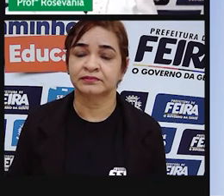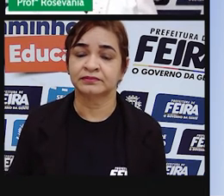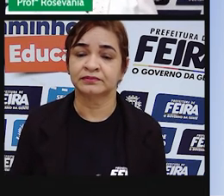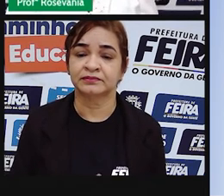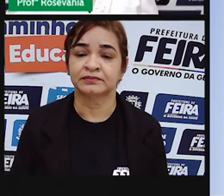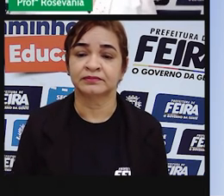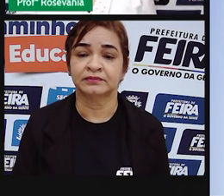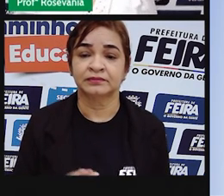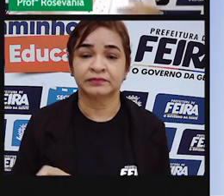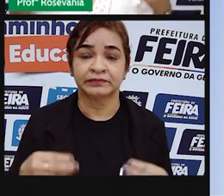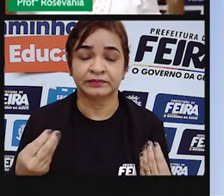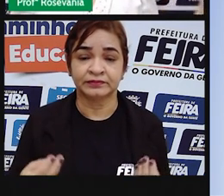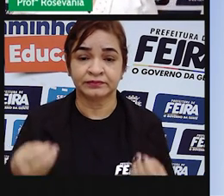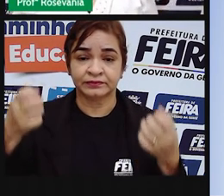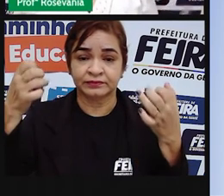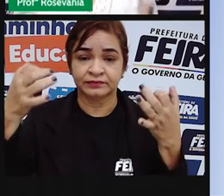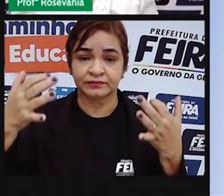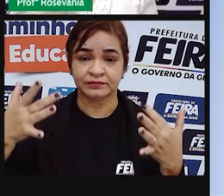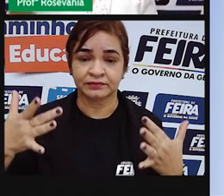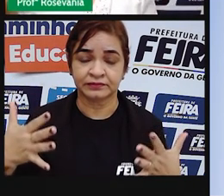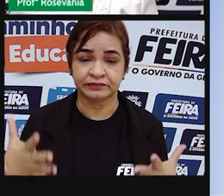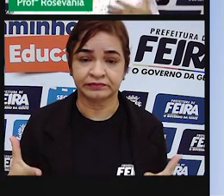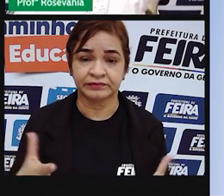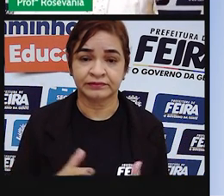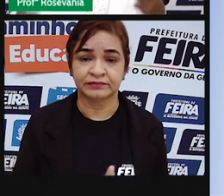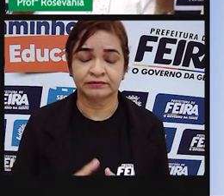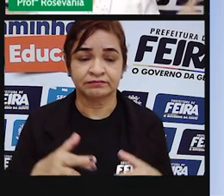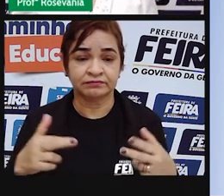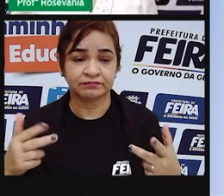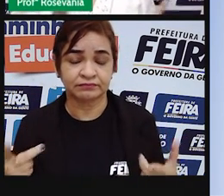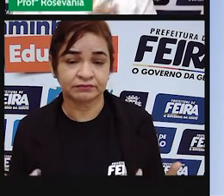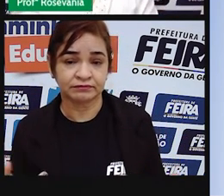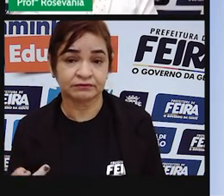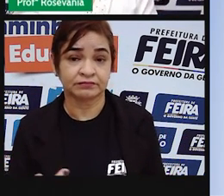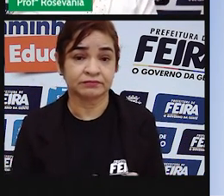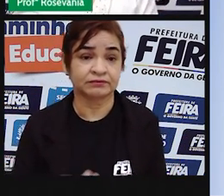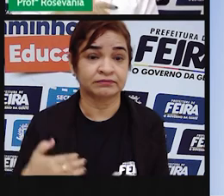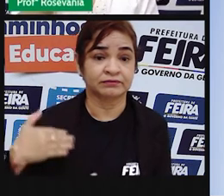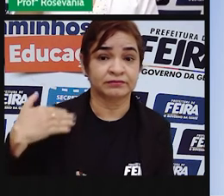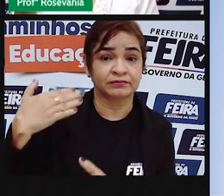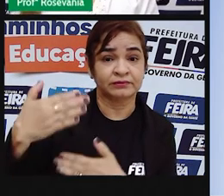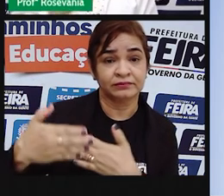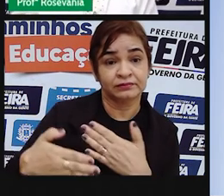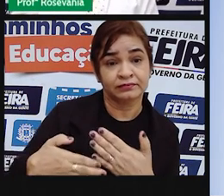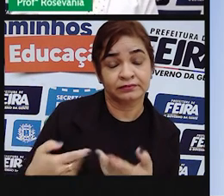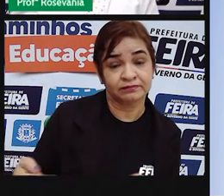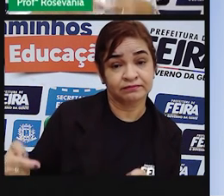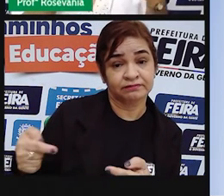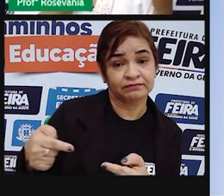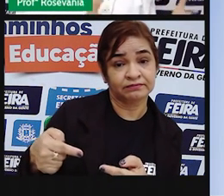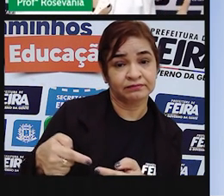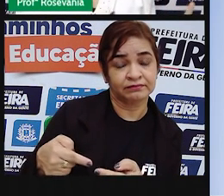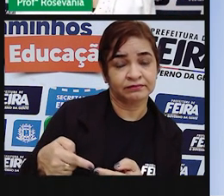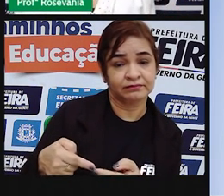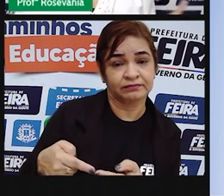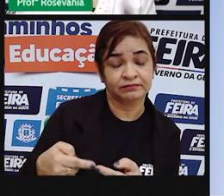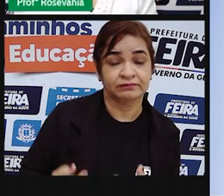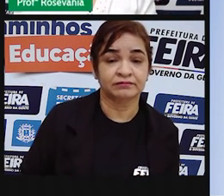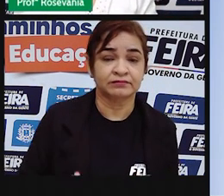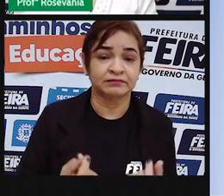primeiro então como eu falei os motivos como vocês perceberam estão todos ligados